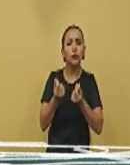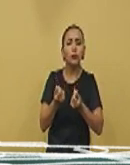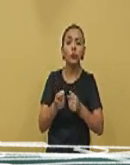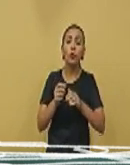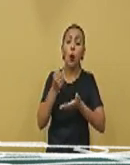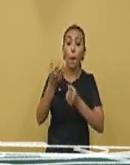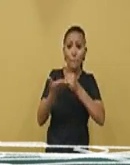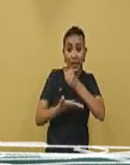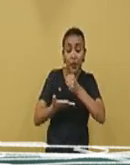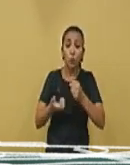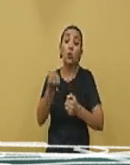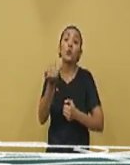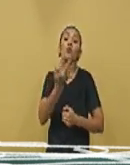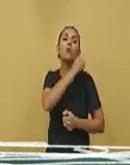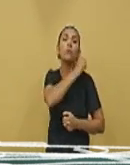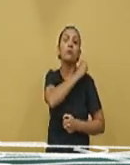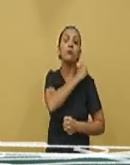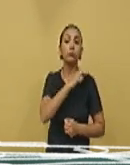alunos